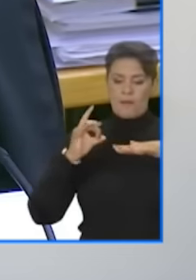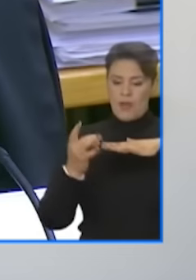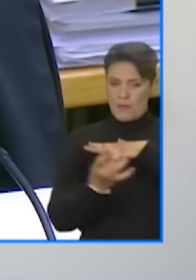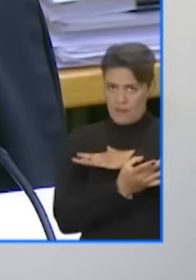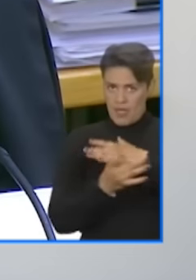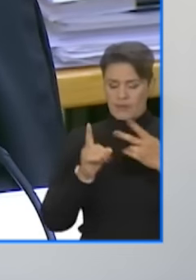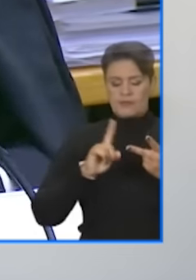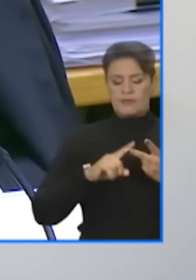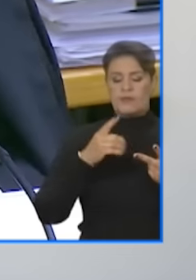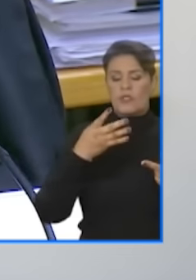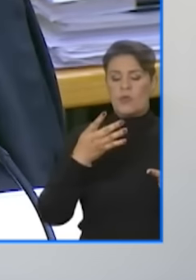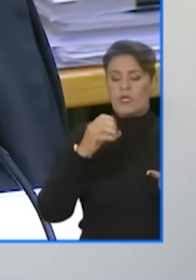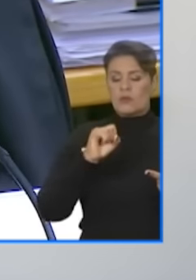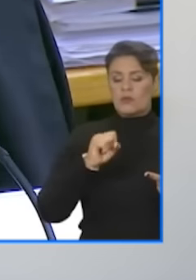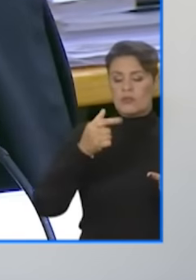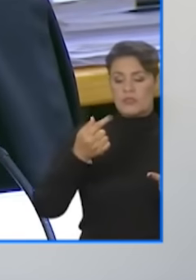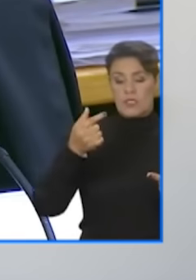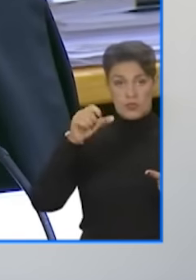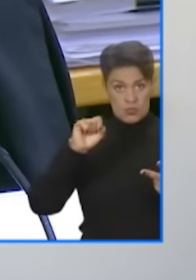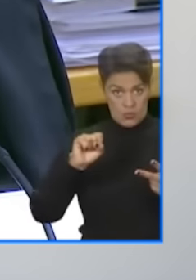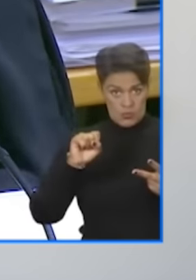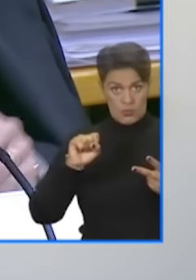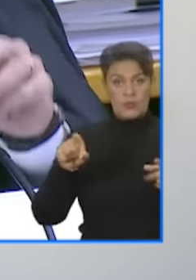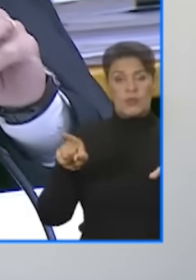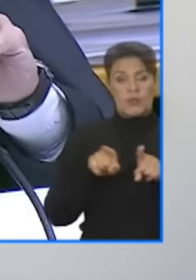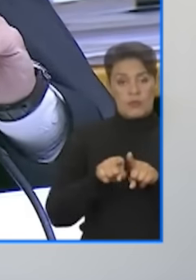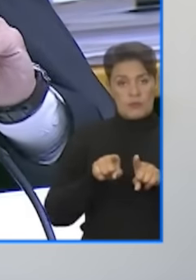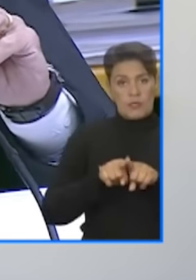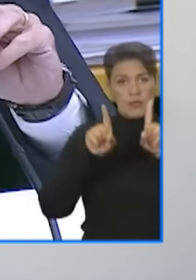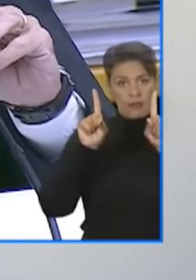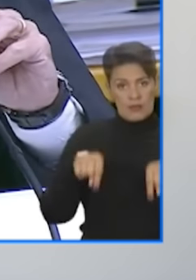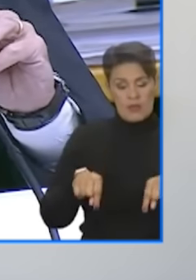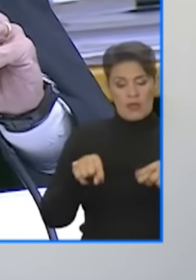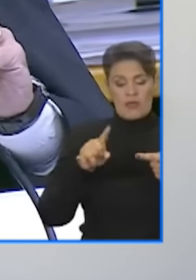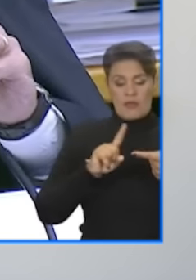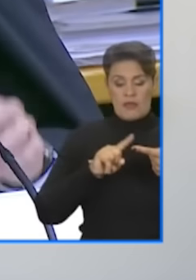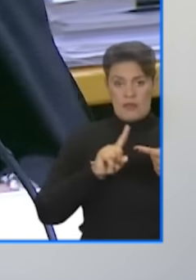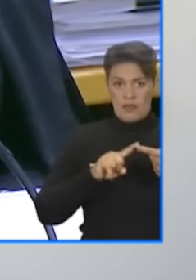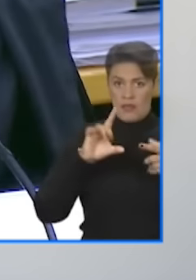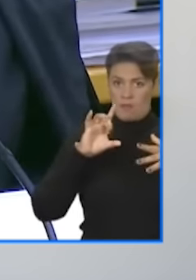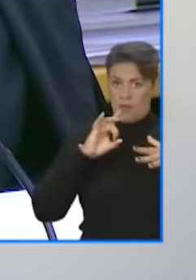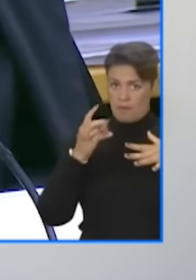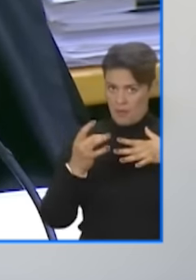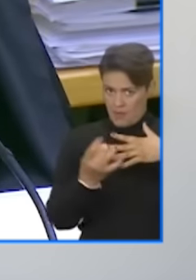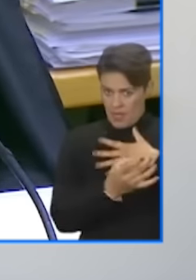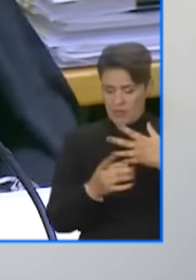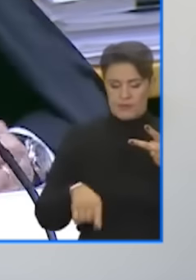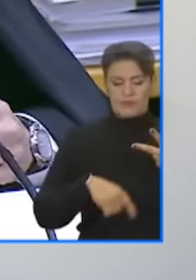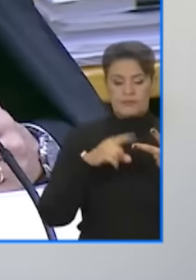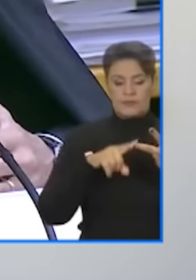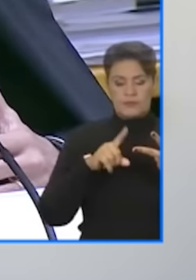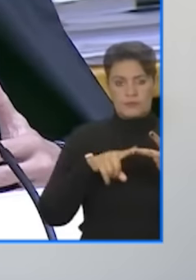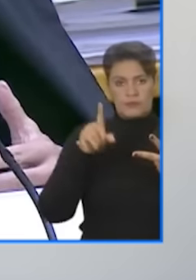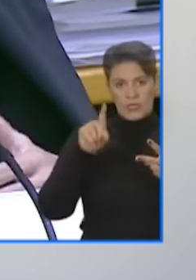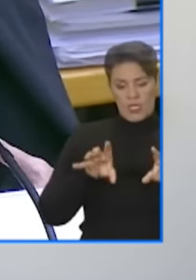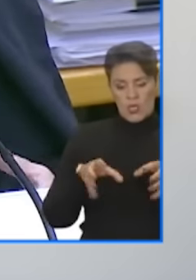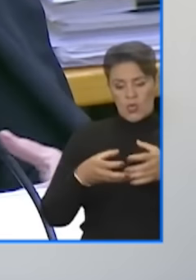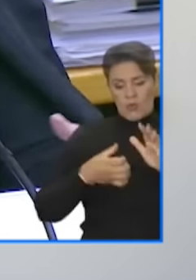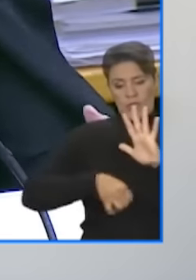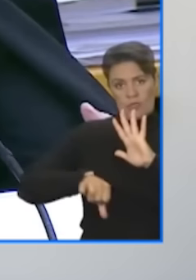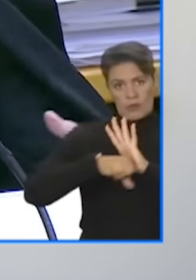com ordens que o ministro tinha dado para seus funcionários, elas que estão sendo, foram analisadas por essa reportagem e que a